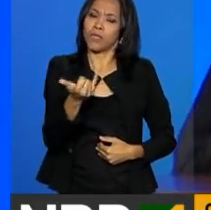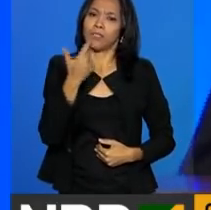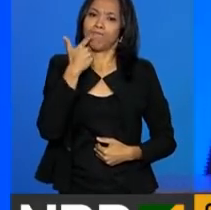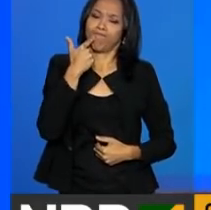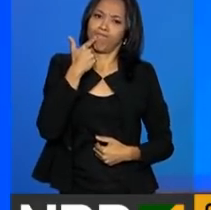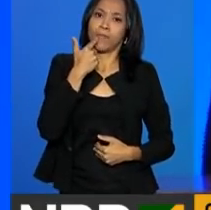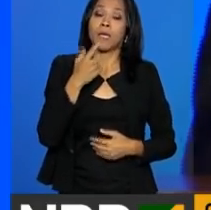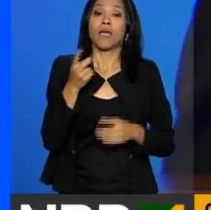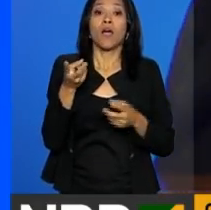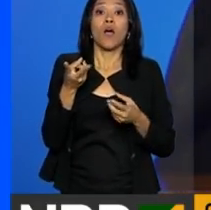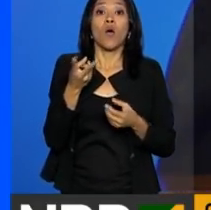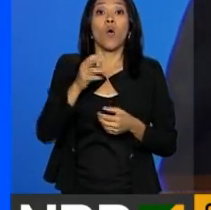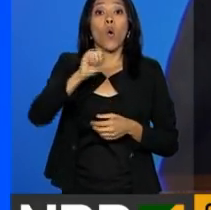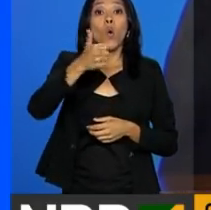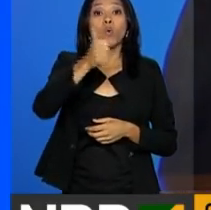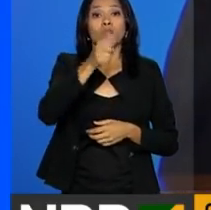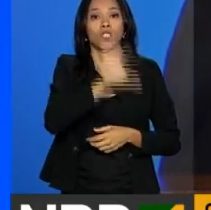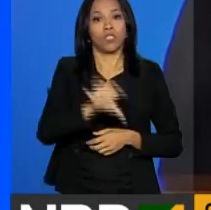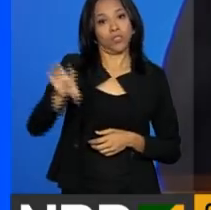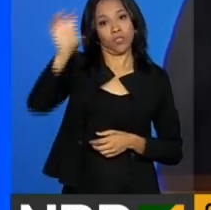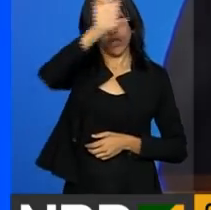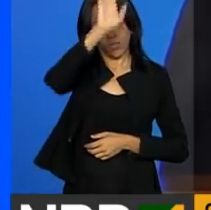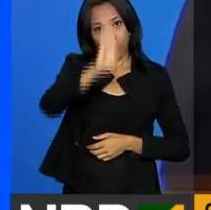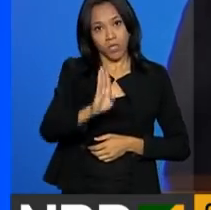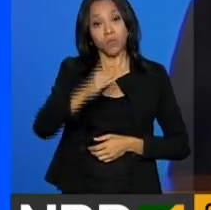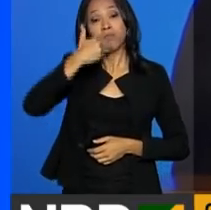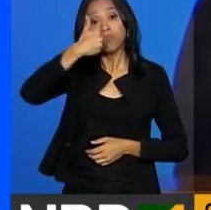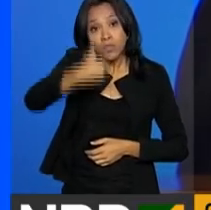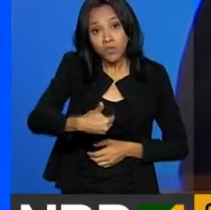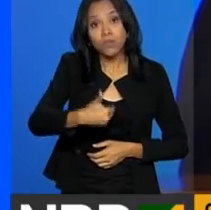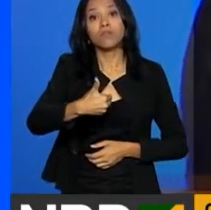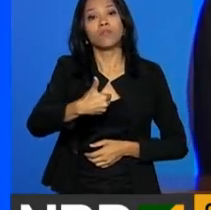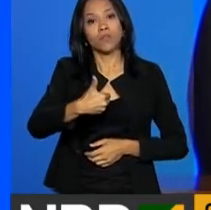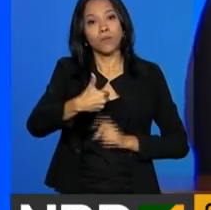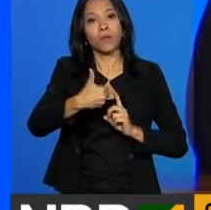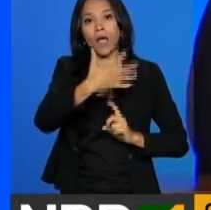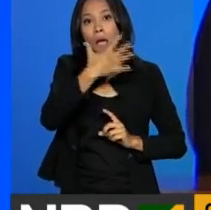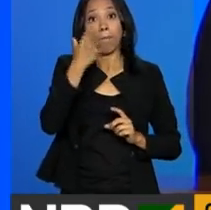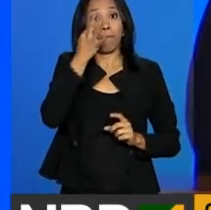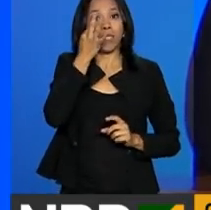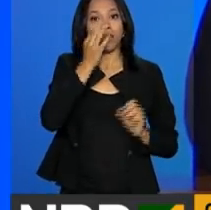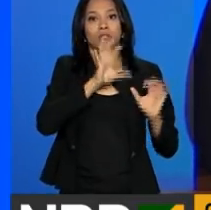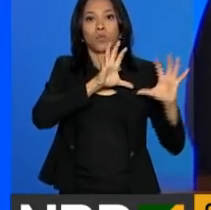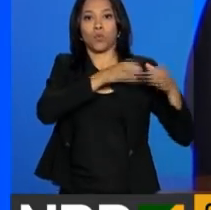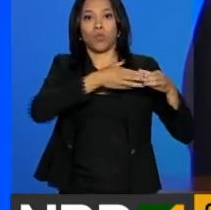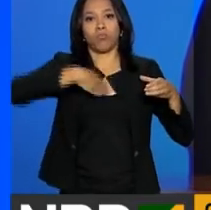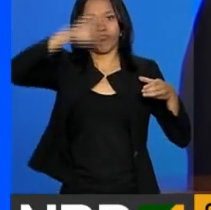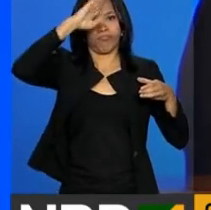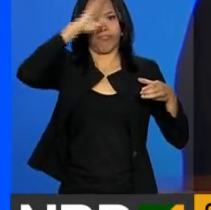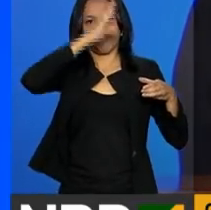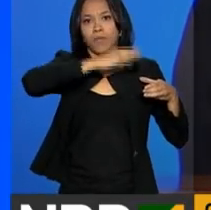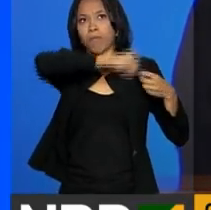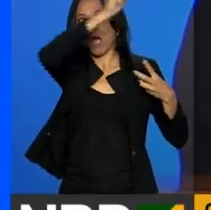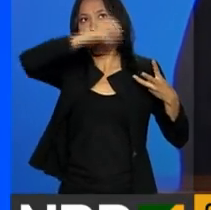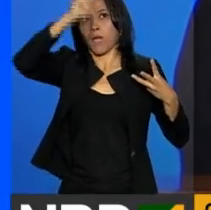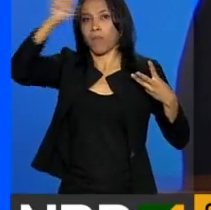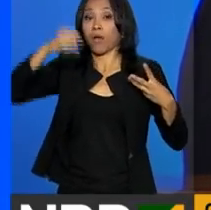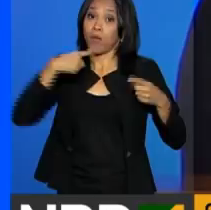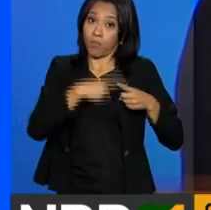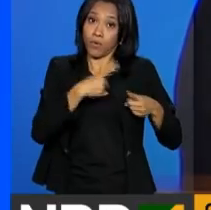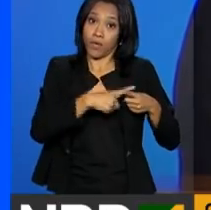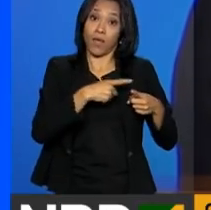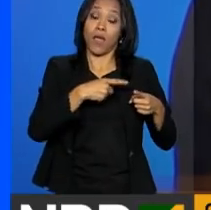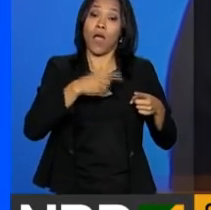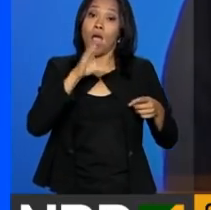que 11 estados brasileiros pediram as presenças das forças armadas porque a constituição entrega as